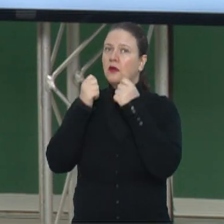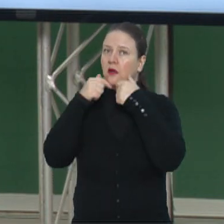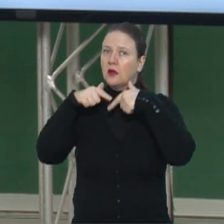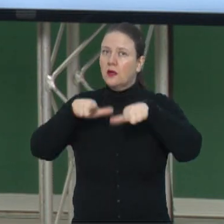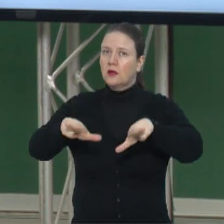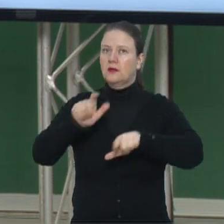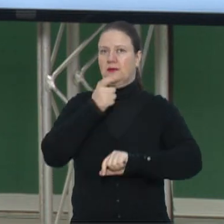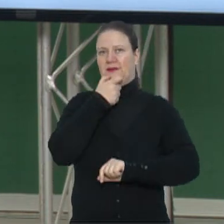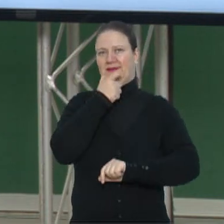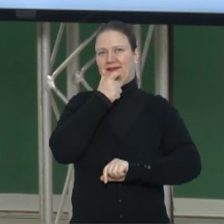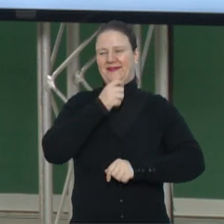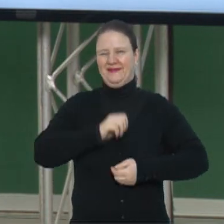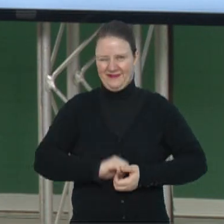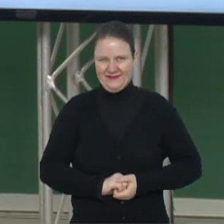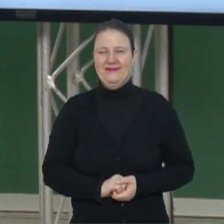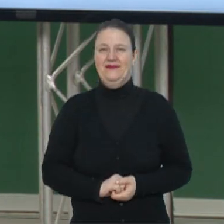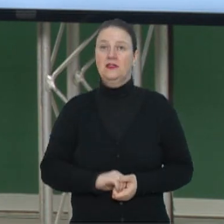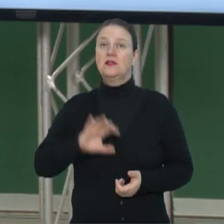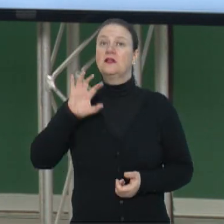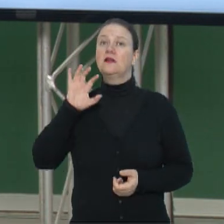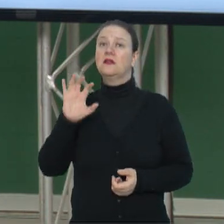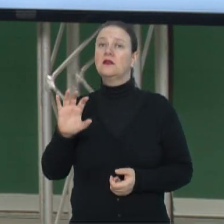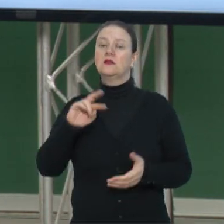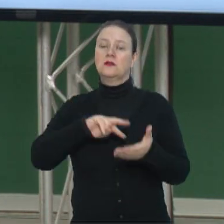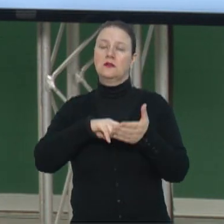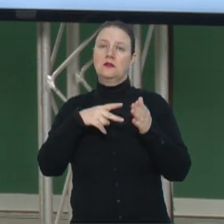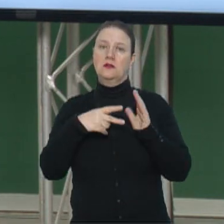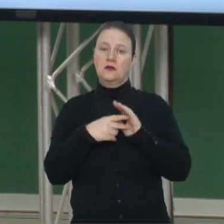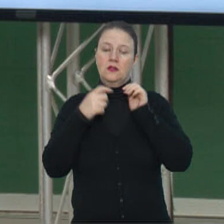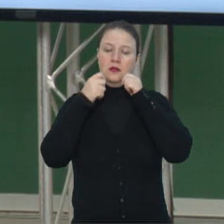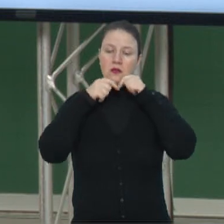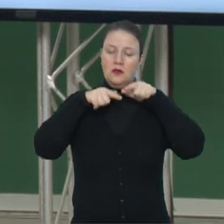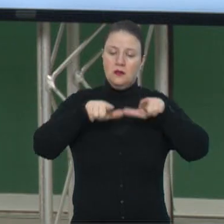inglesa. Certo? Então, isso é língua franca.